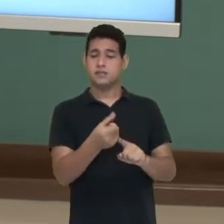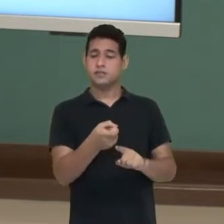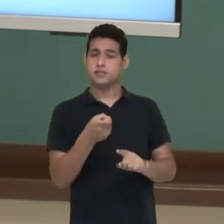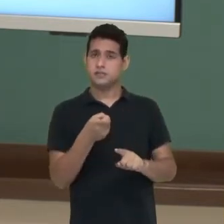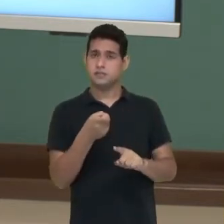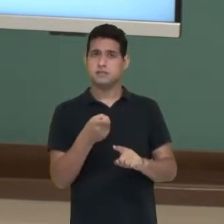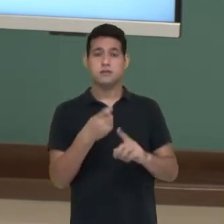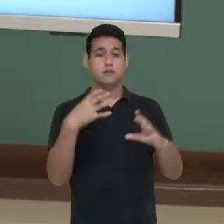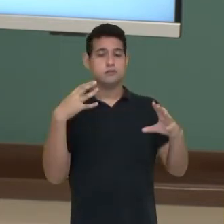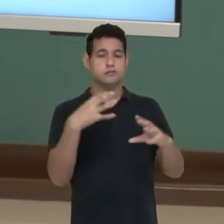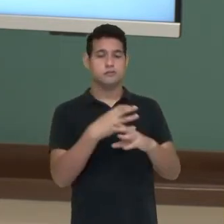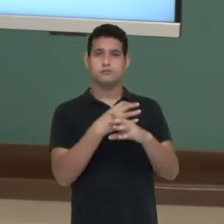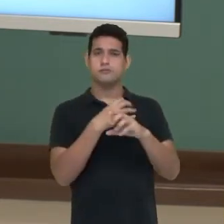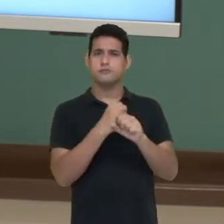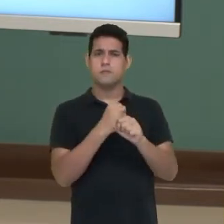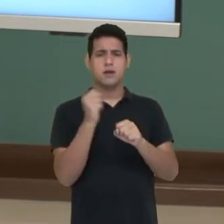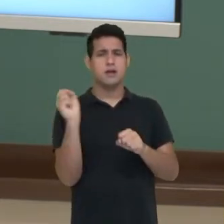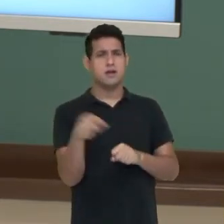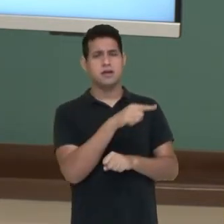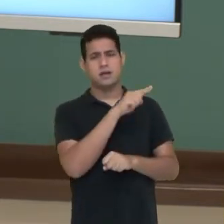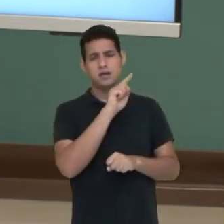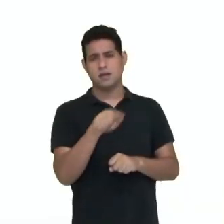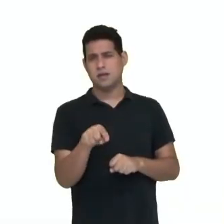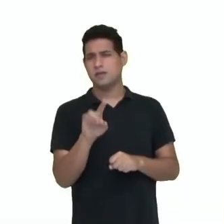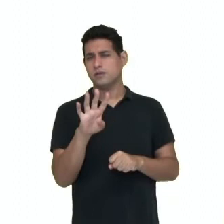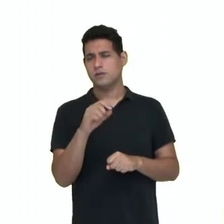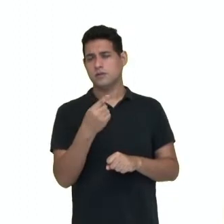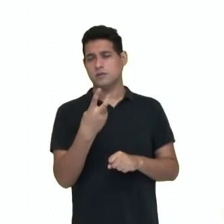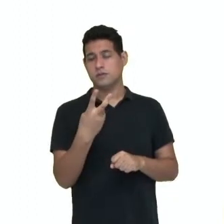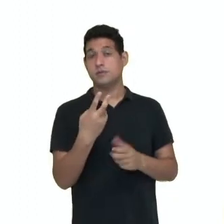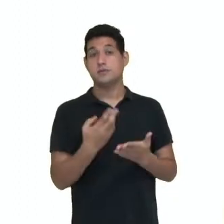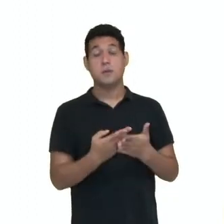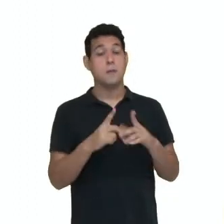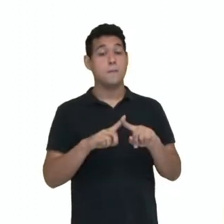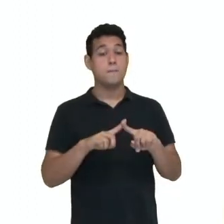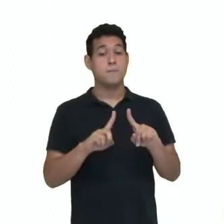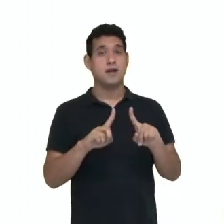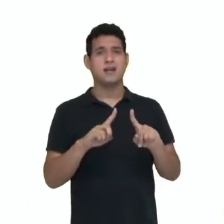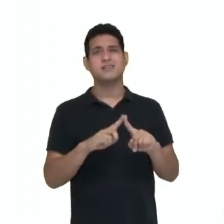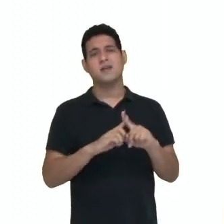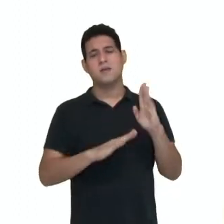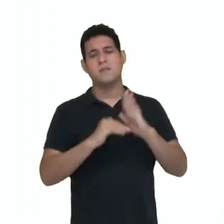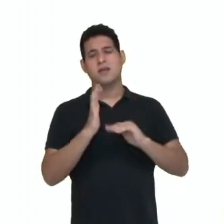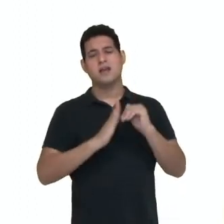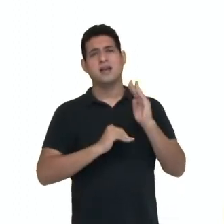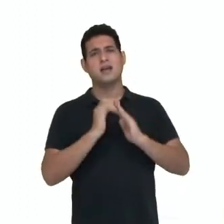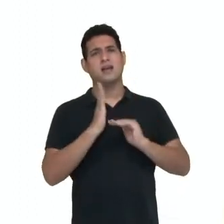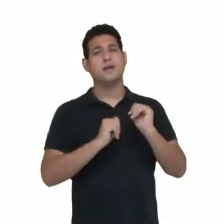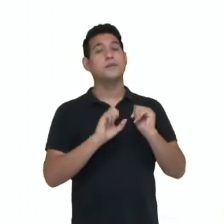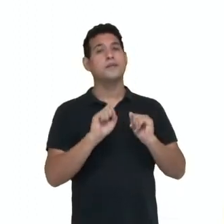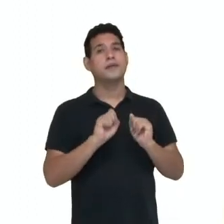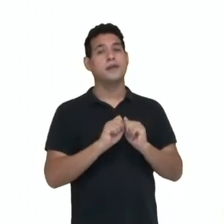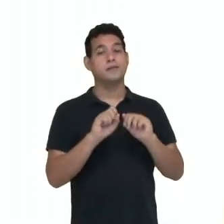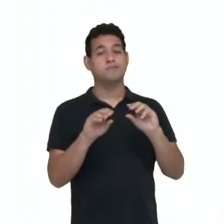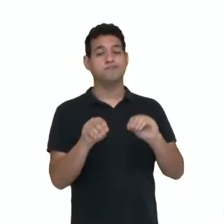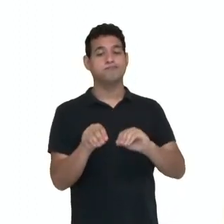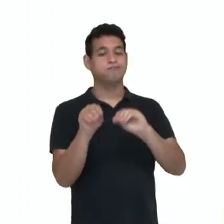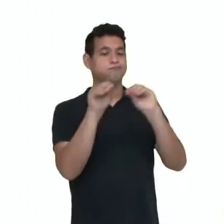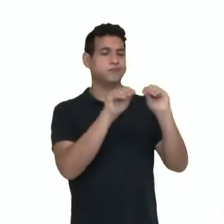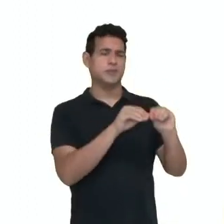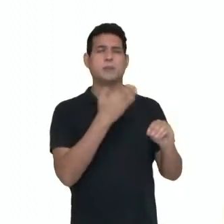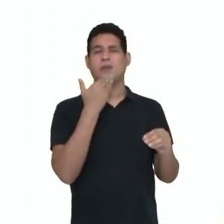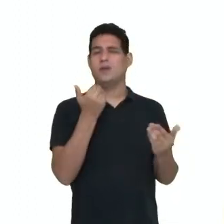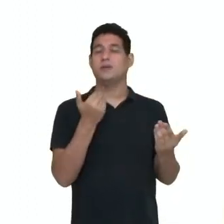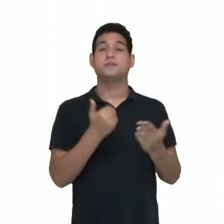6x, some, se anula, sobra só o 12. Mas é mais prático, passa para o outro lado, tá